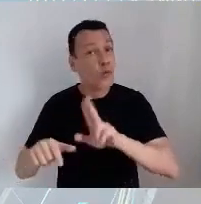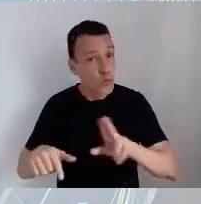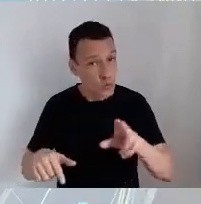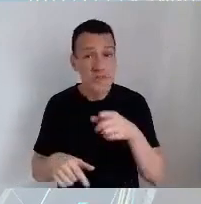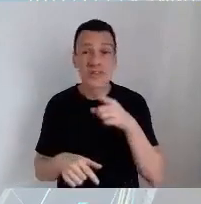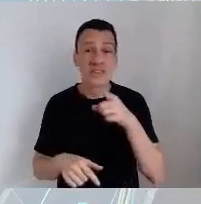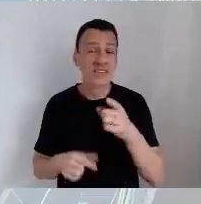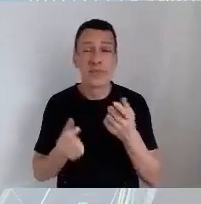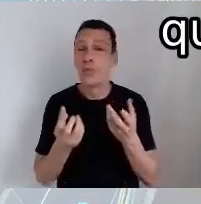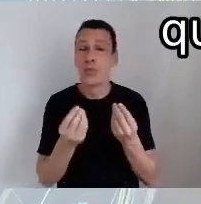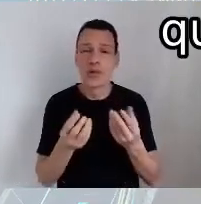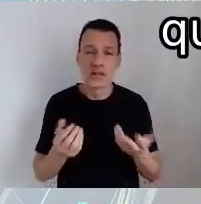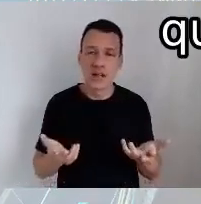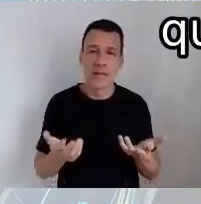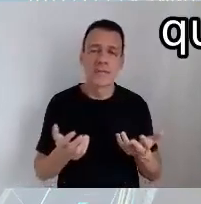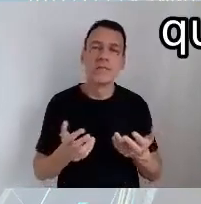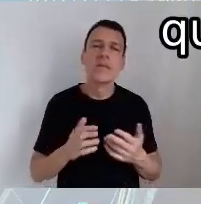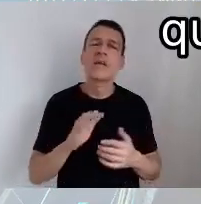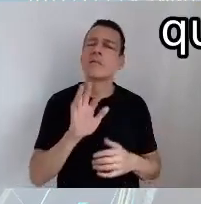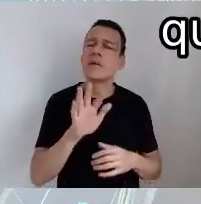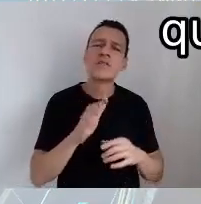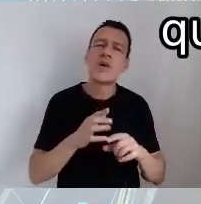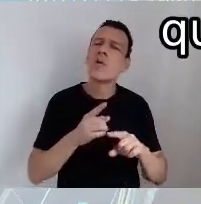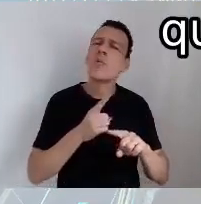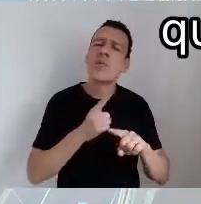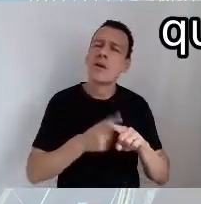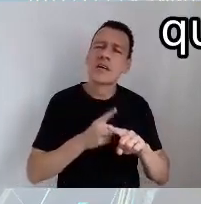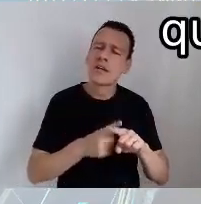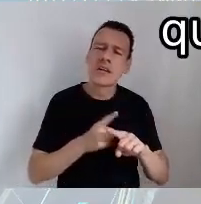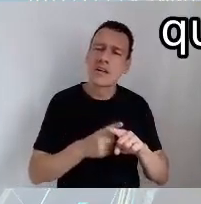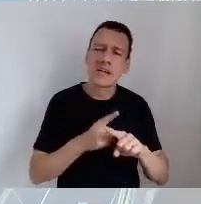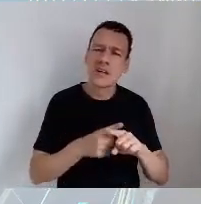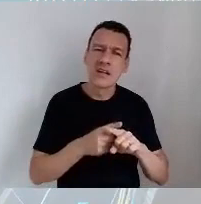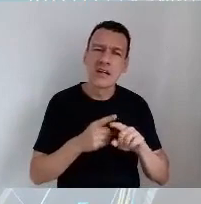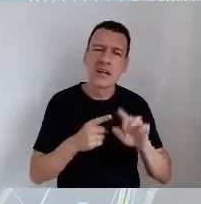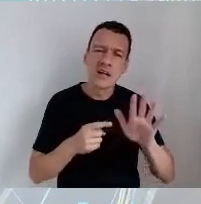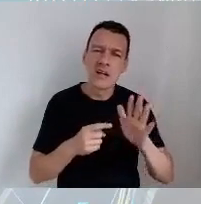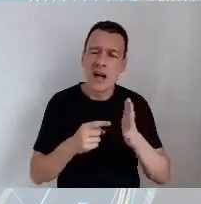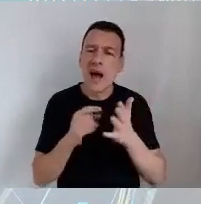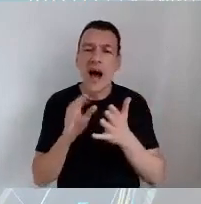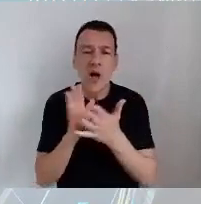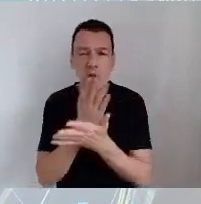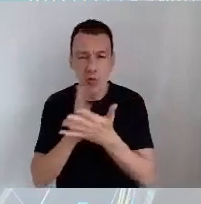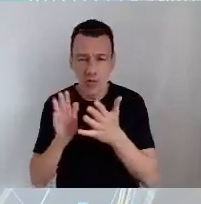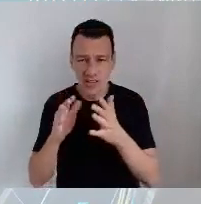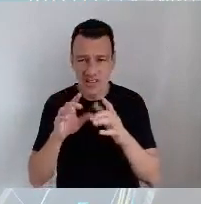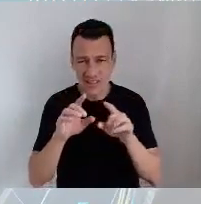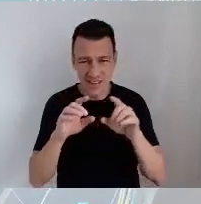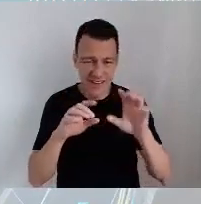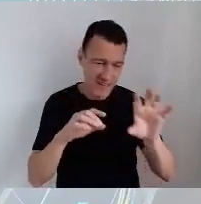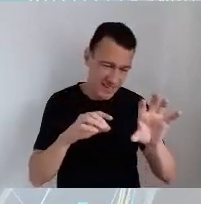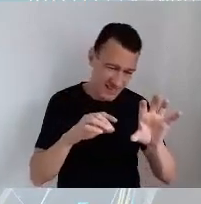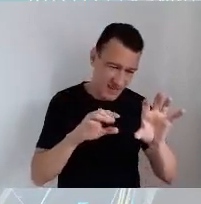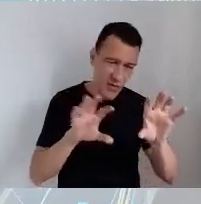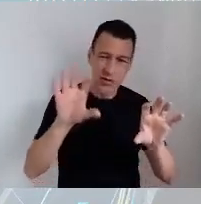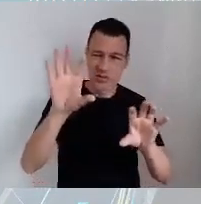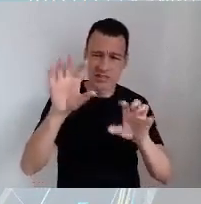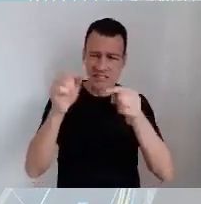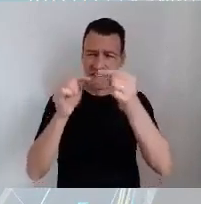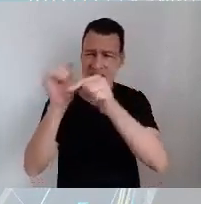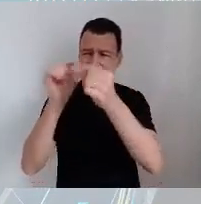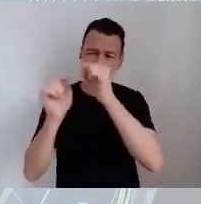ess agrupamento que aparece ali em torno de alguns grupos de microsserviços esses três grupos de microsserviços da onde que nasce